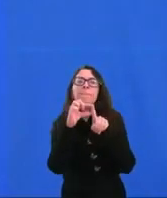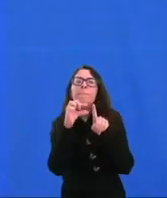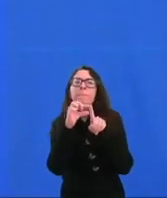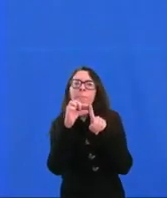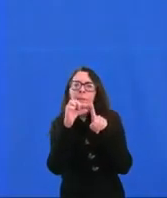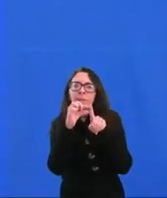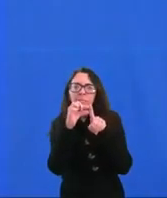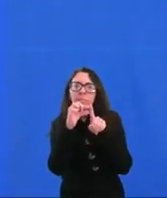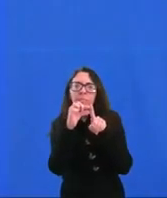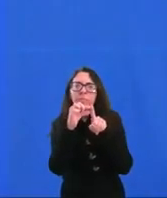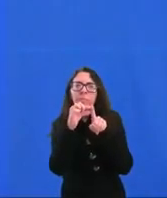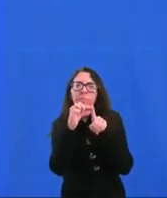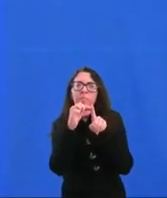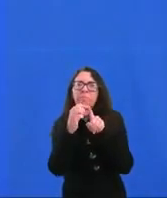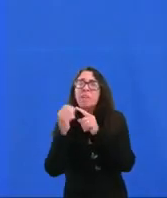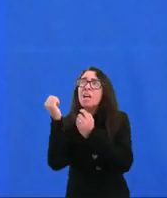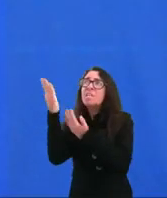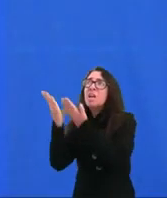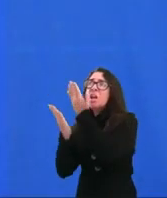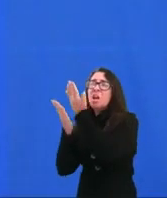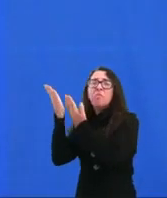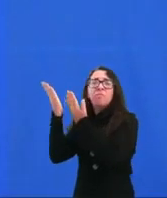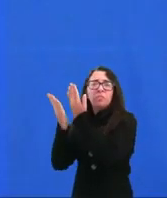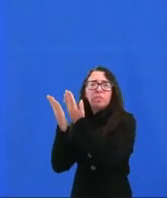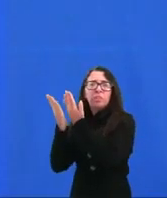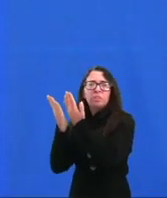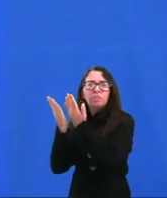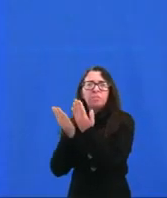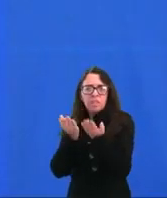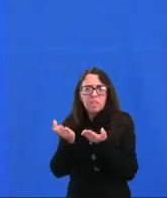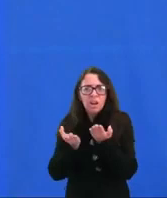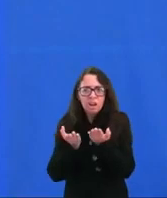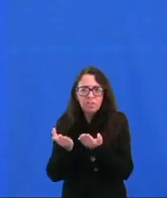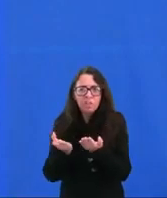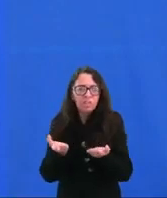eu tenho que servir o meu próximo.